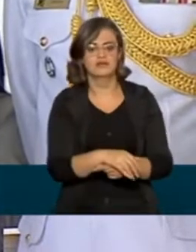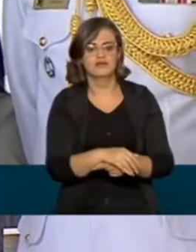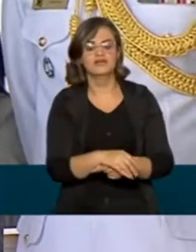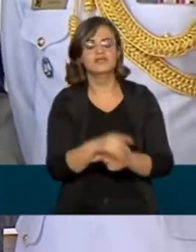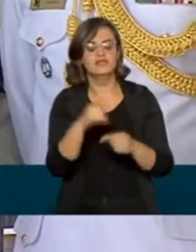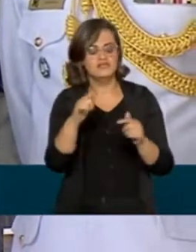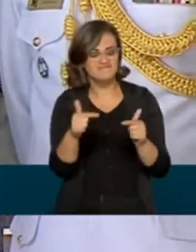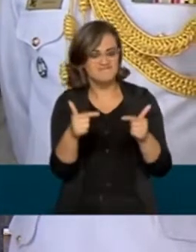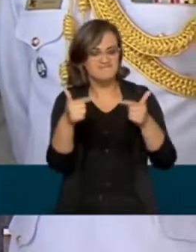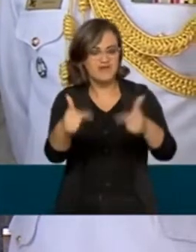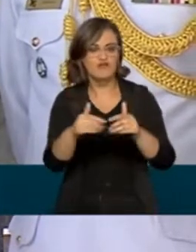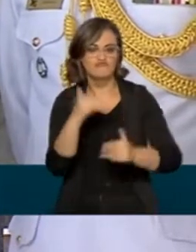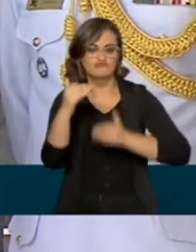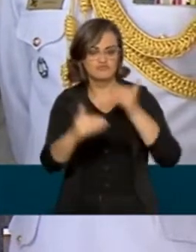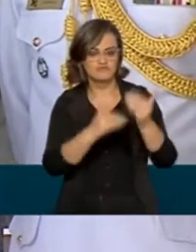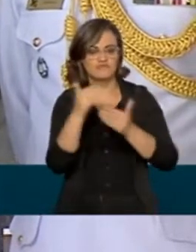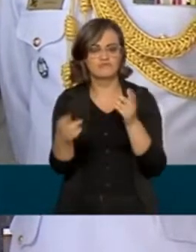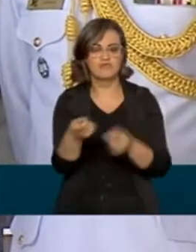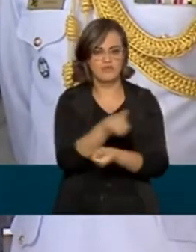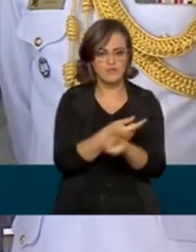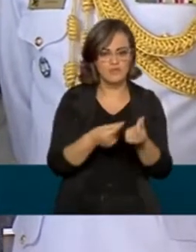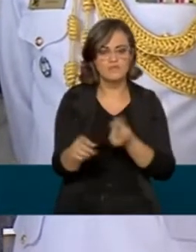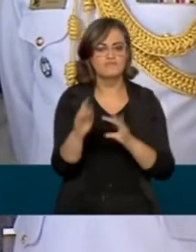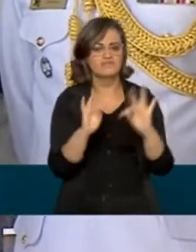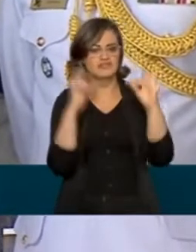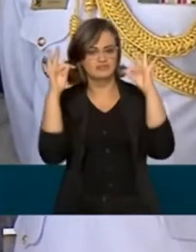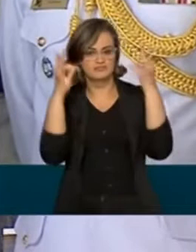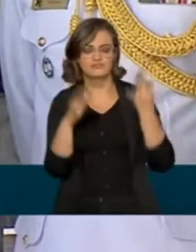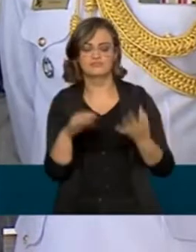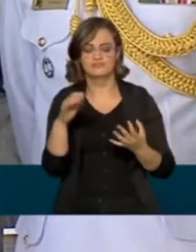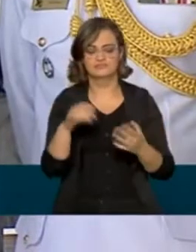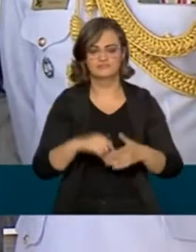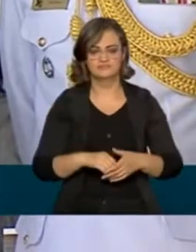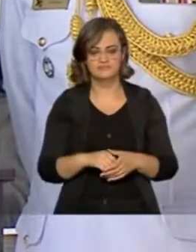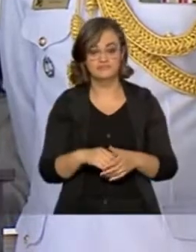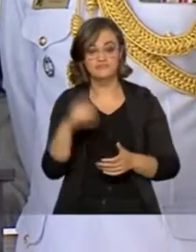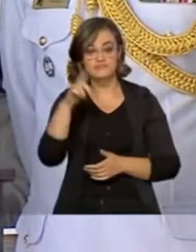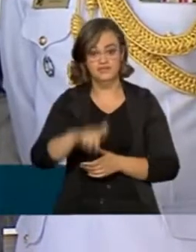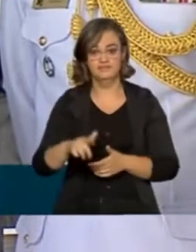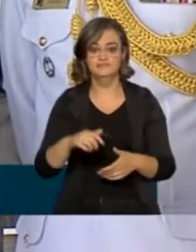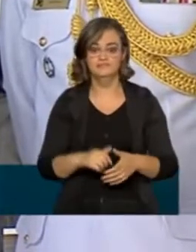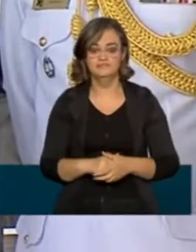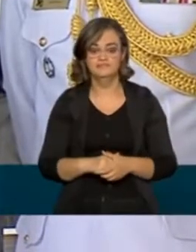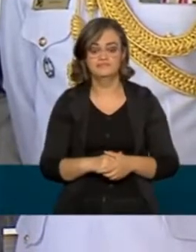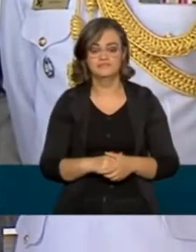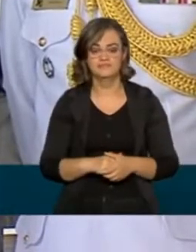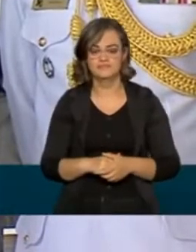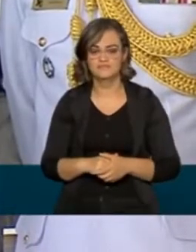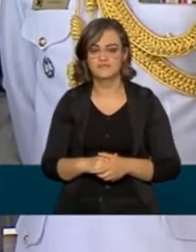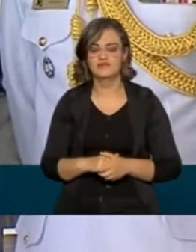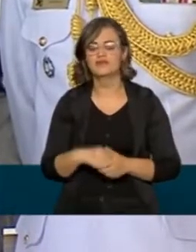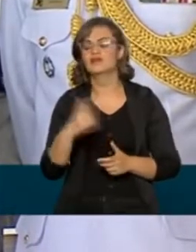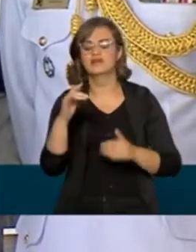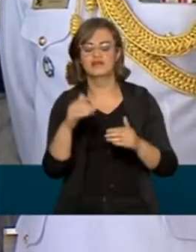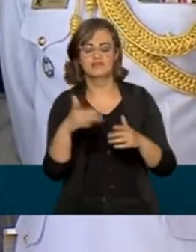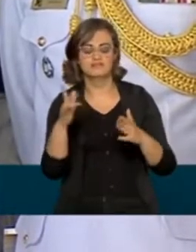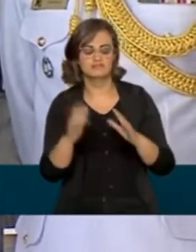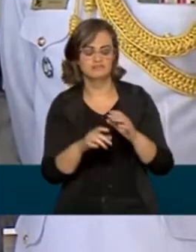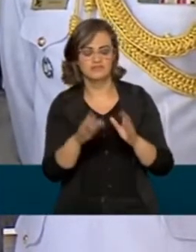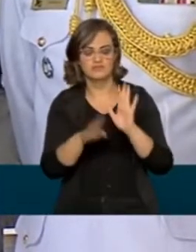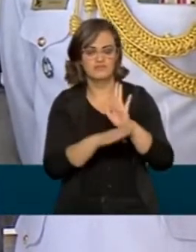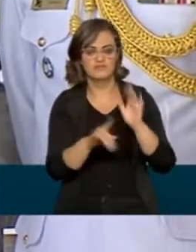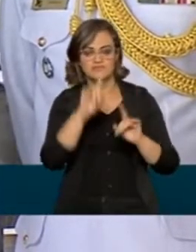de impulsionar o desenvolvimento econômico e tecnológico do país, além de ser um estuário para a geração de